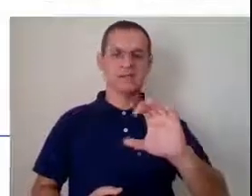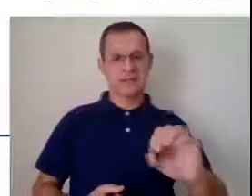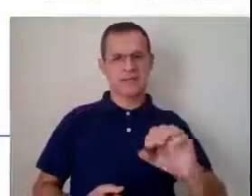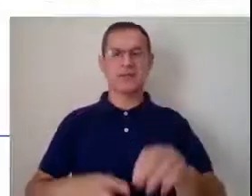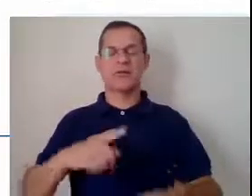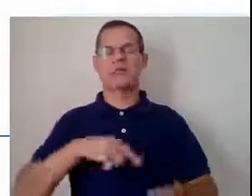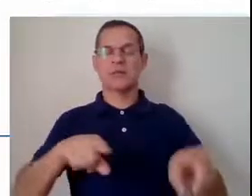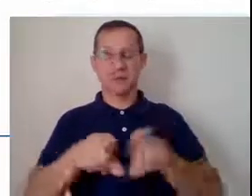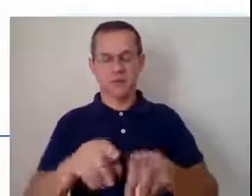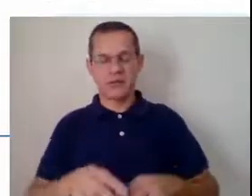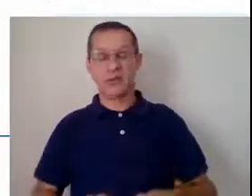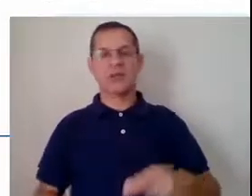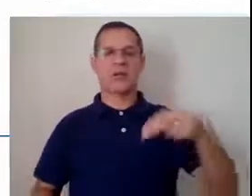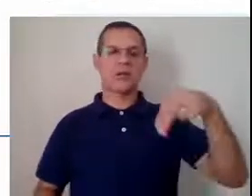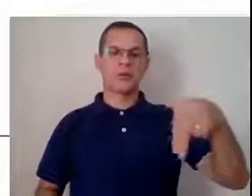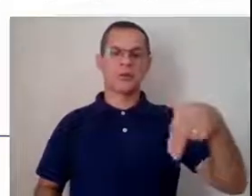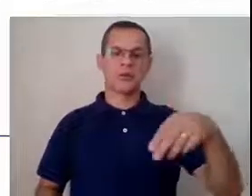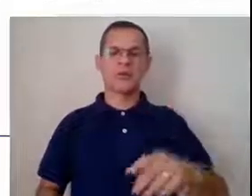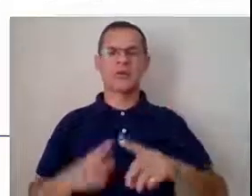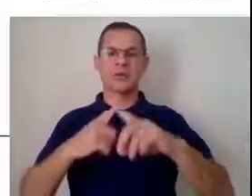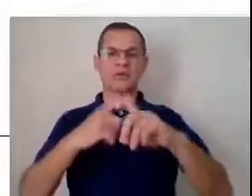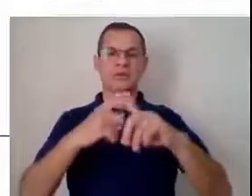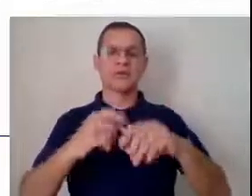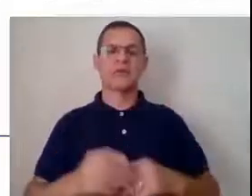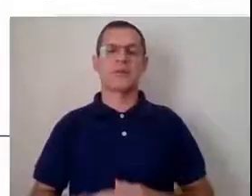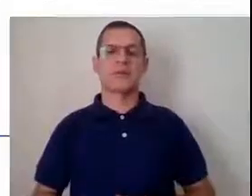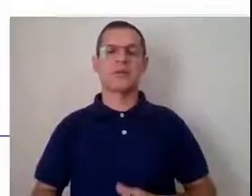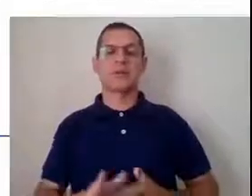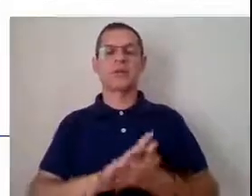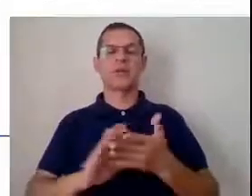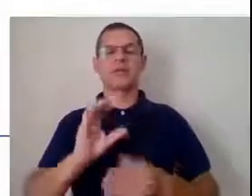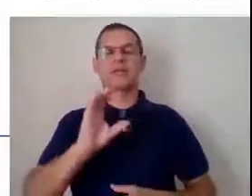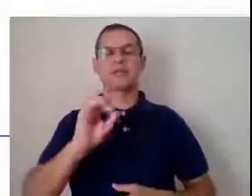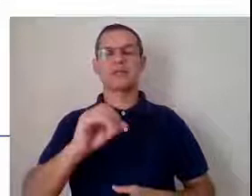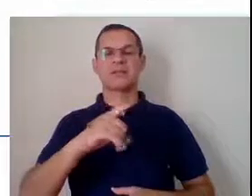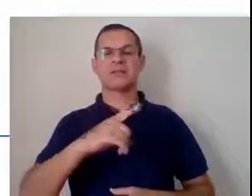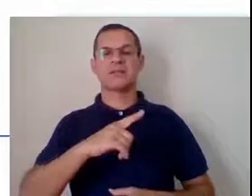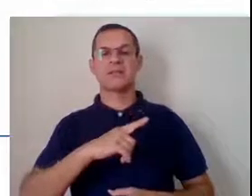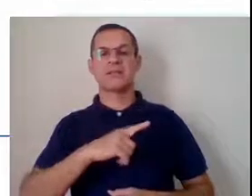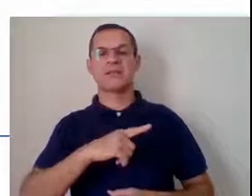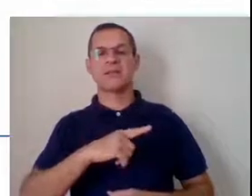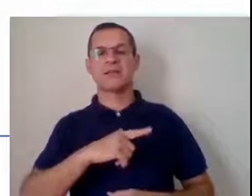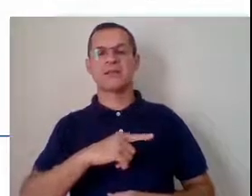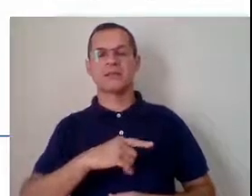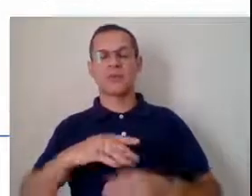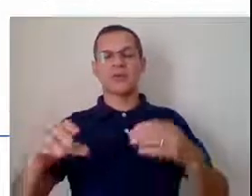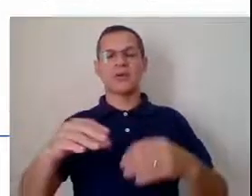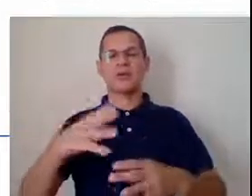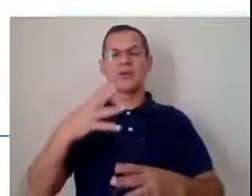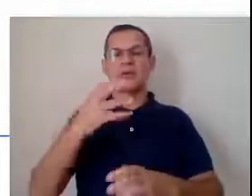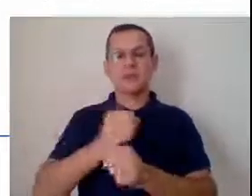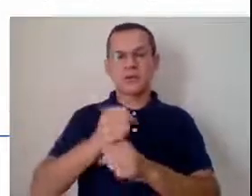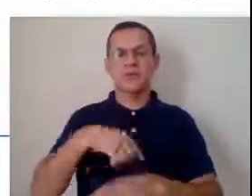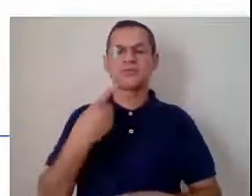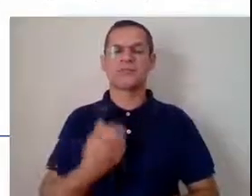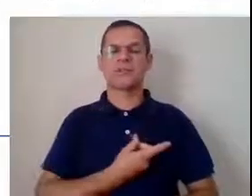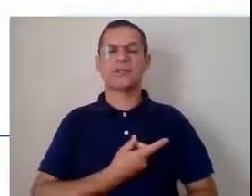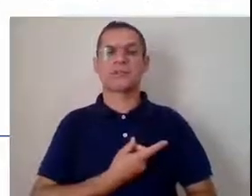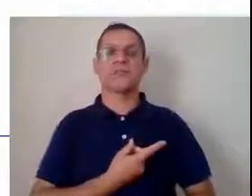nós temos o N asterisco, que é sem o 0. Nós temos algumas operações aí que